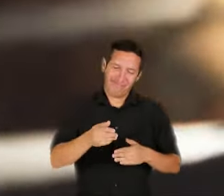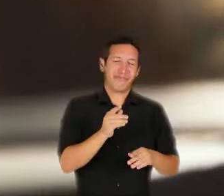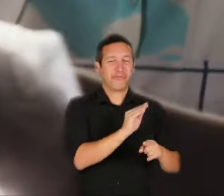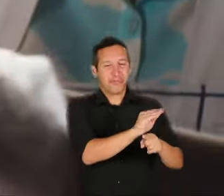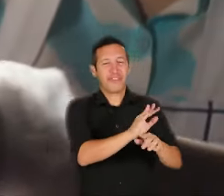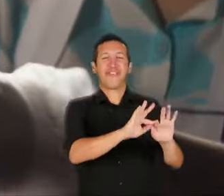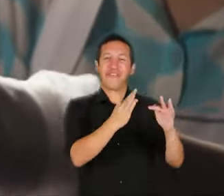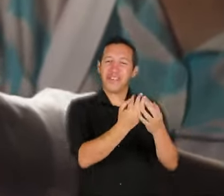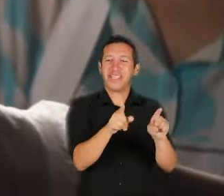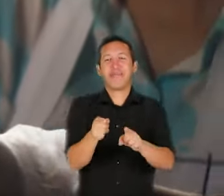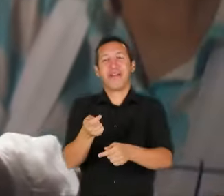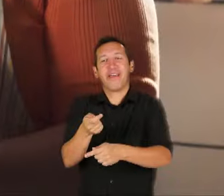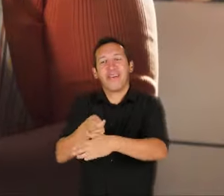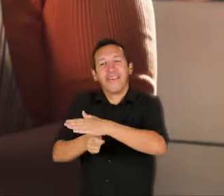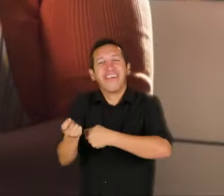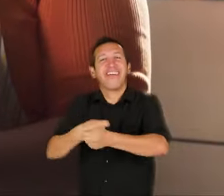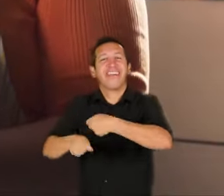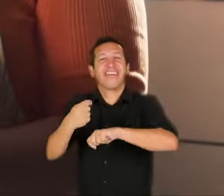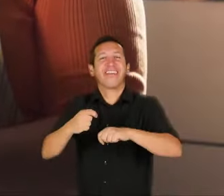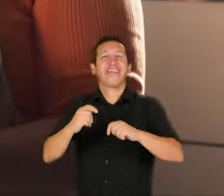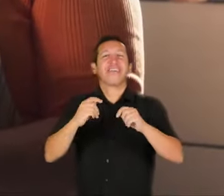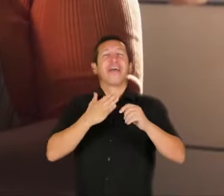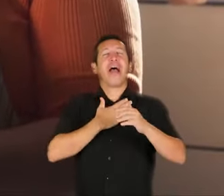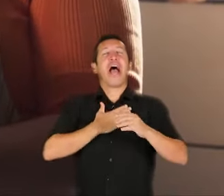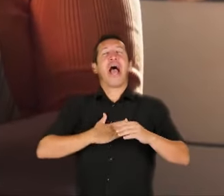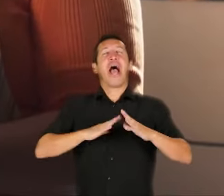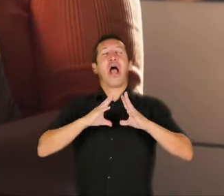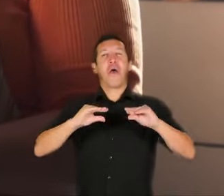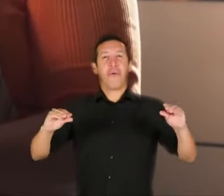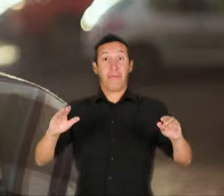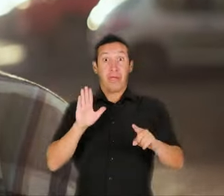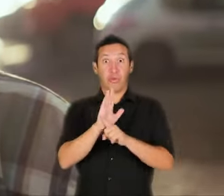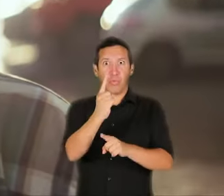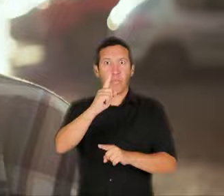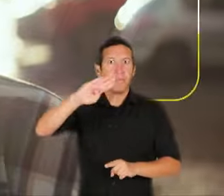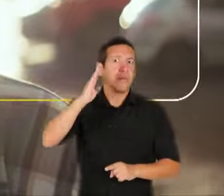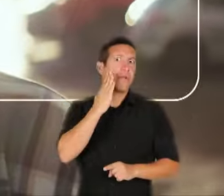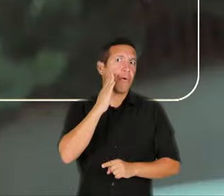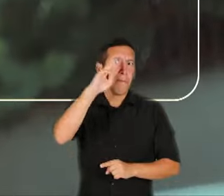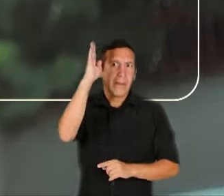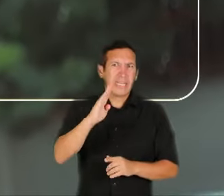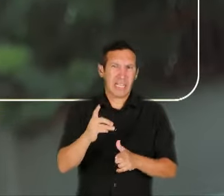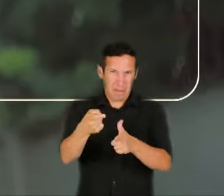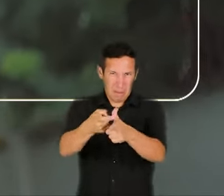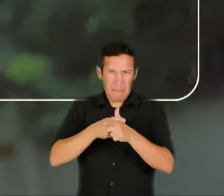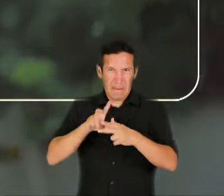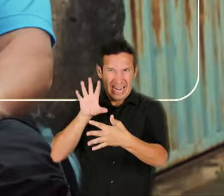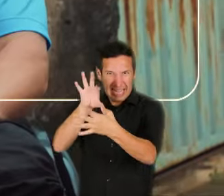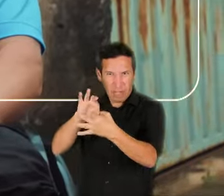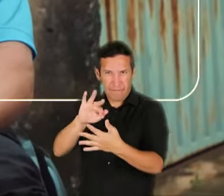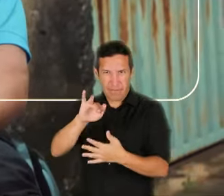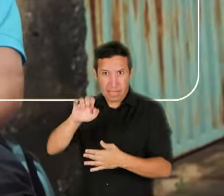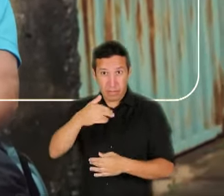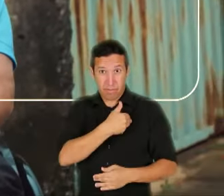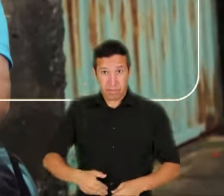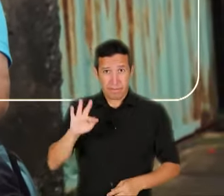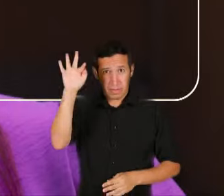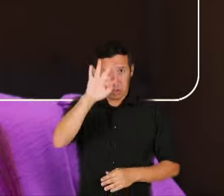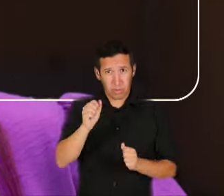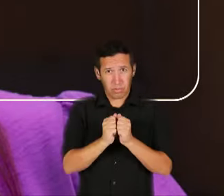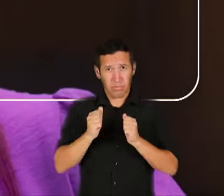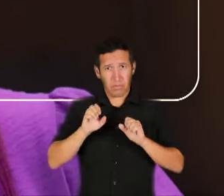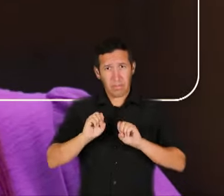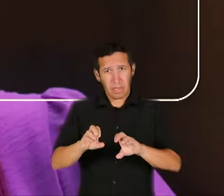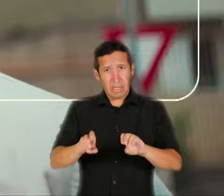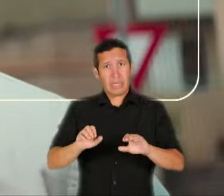continuar investindo na minha família e no meu negócio com muito mais tranquilidade. Para ajudar mais de 1 milhão de brasileiros endividados com o FIES, o